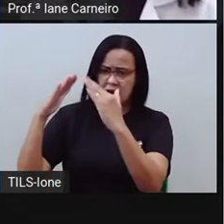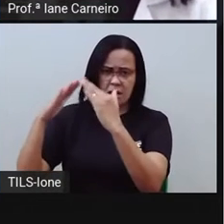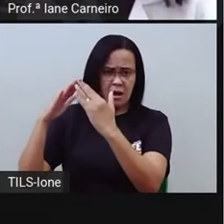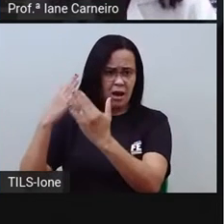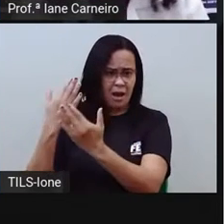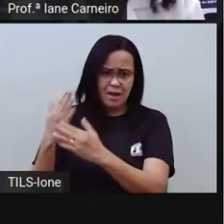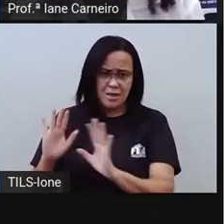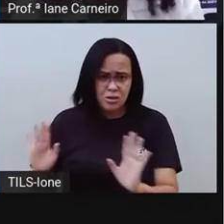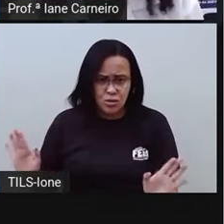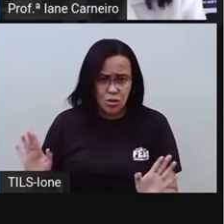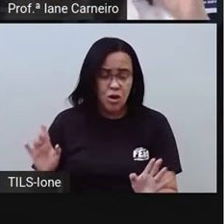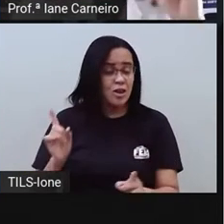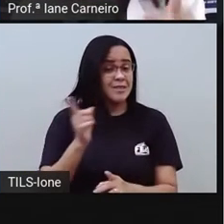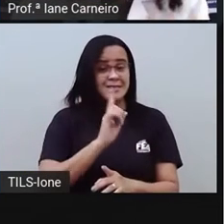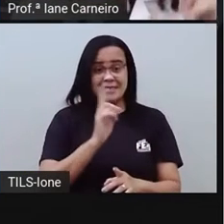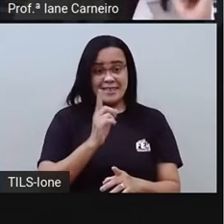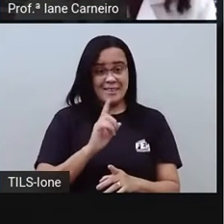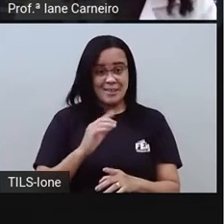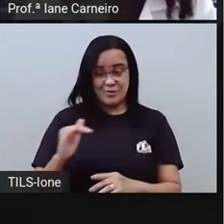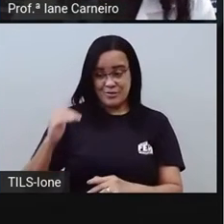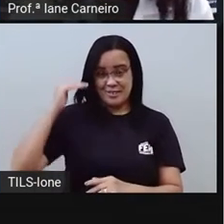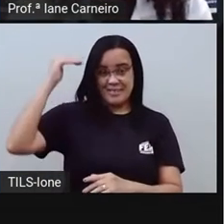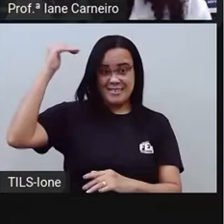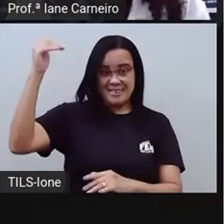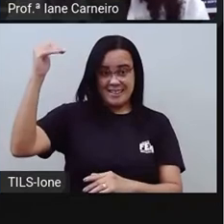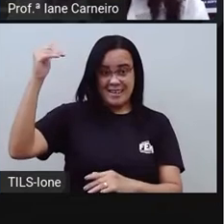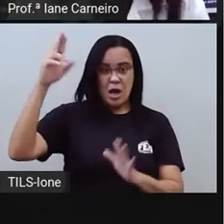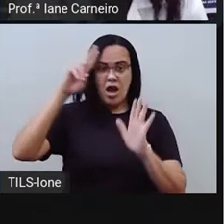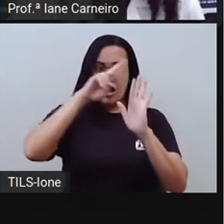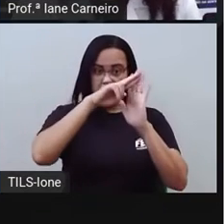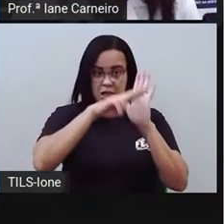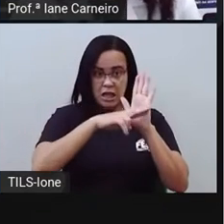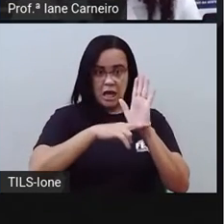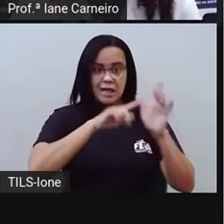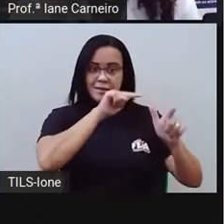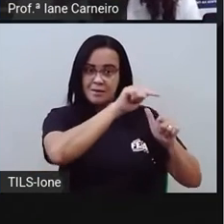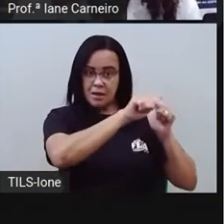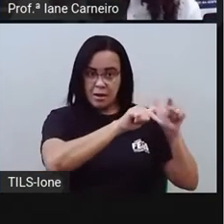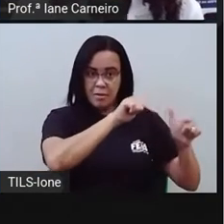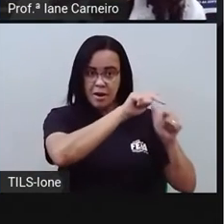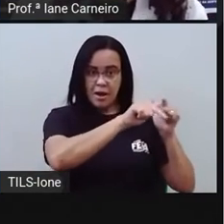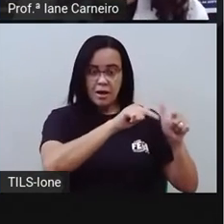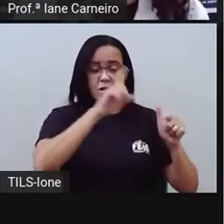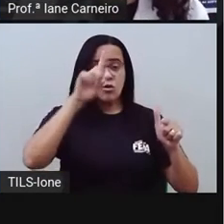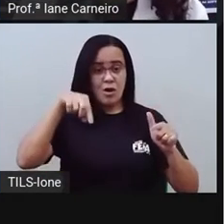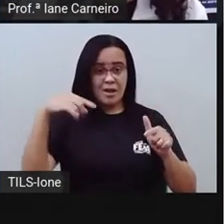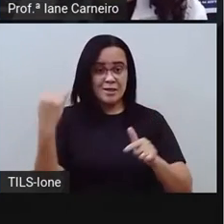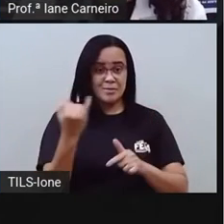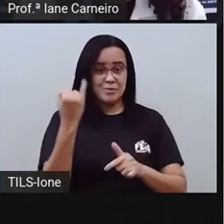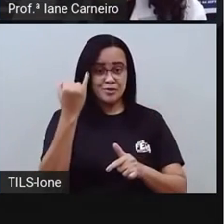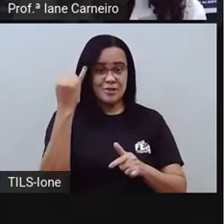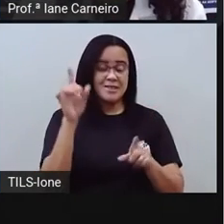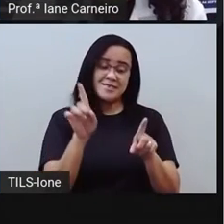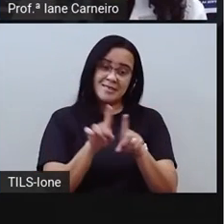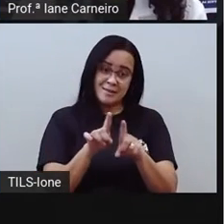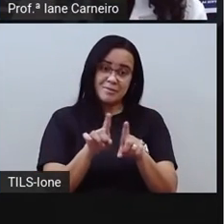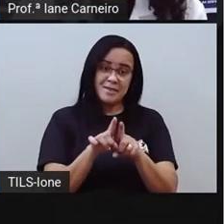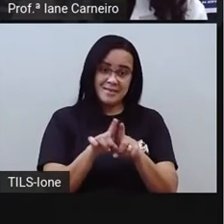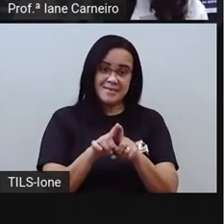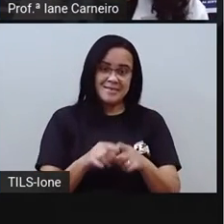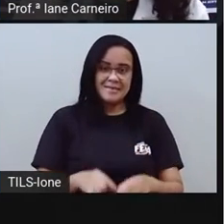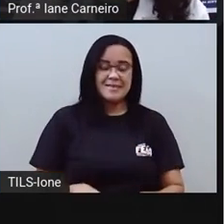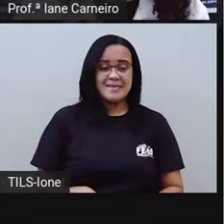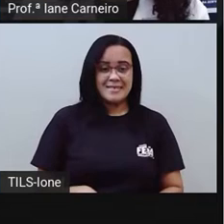crescer e você for trabalhar, essas regras também vão ser importantes. Vamos ver quais são? Olha só. O